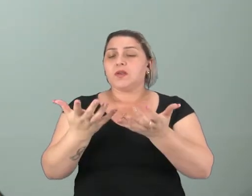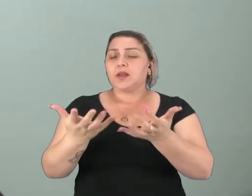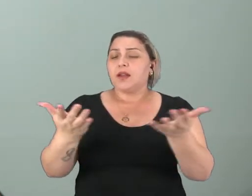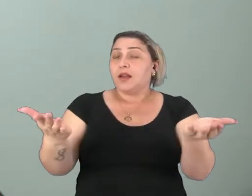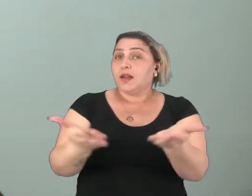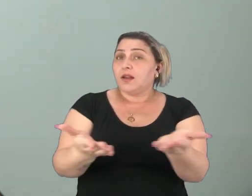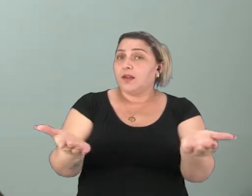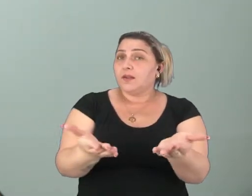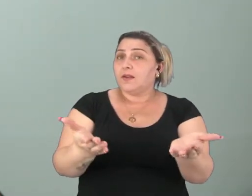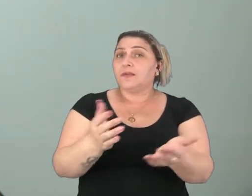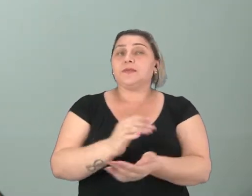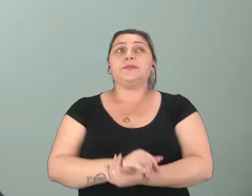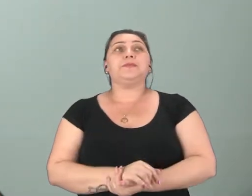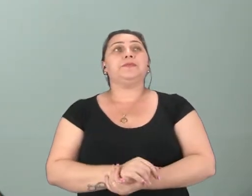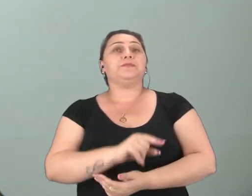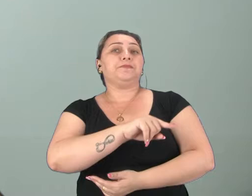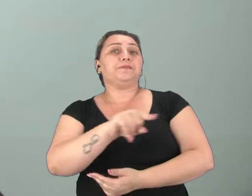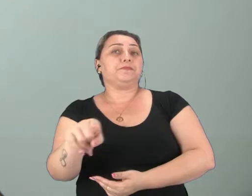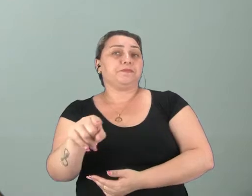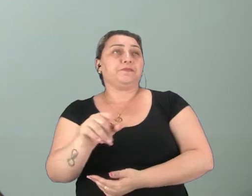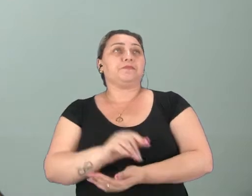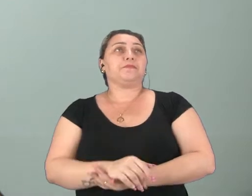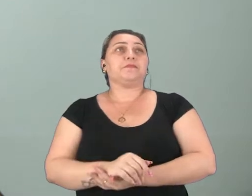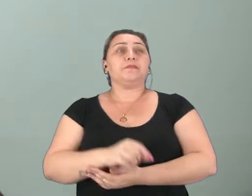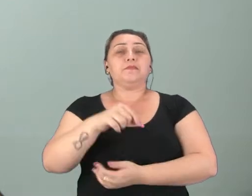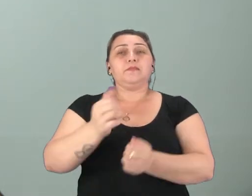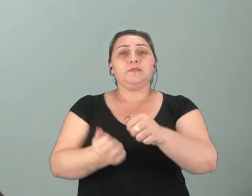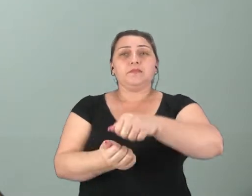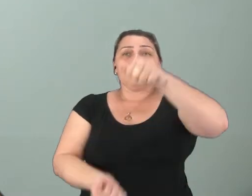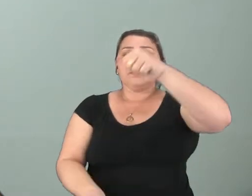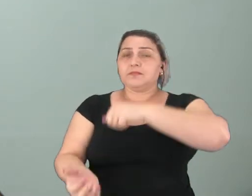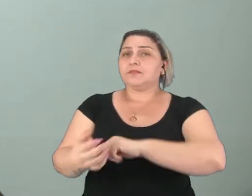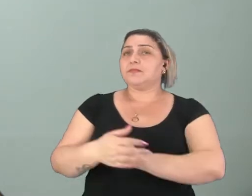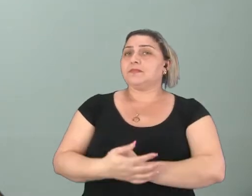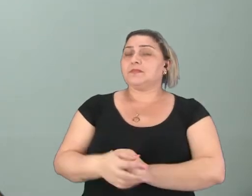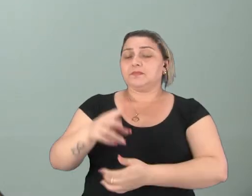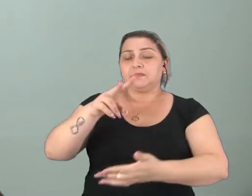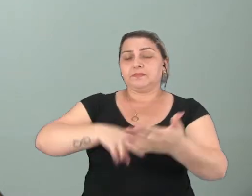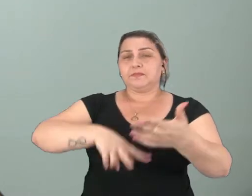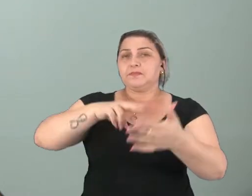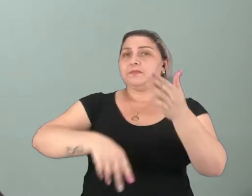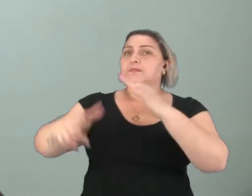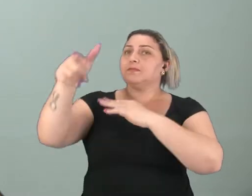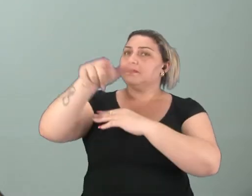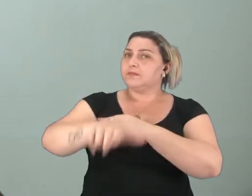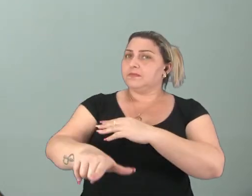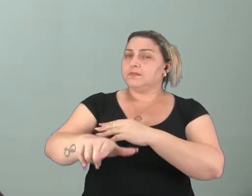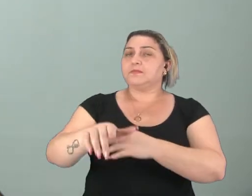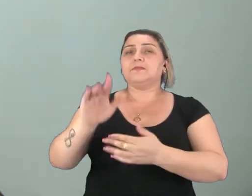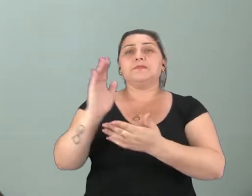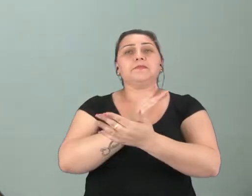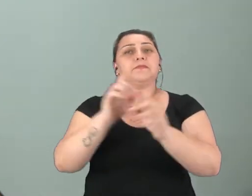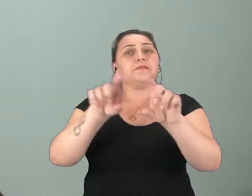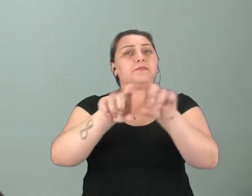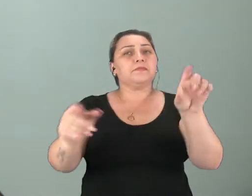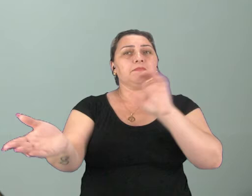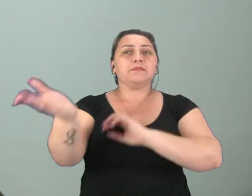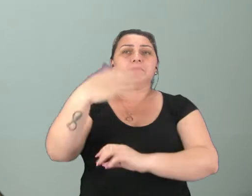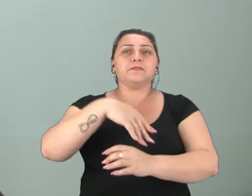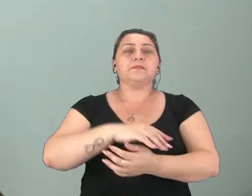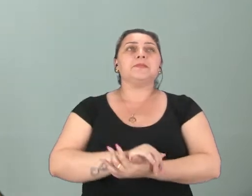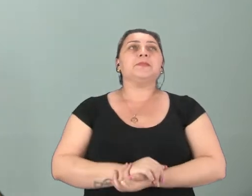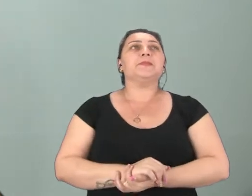queria agora que vocês viessem aqui para o cartaz comigo e vamos ler novamente alguns trechos. Vamos